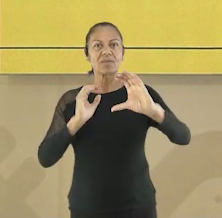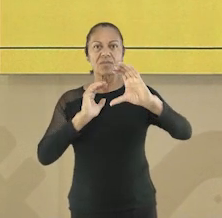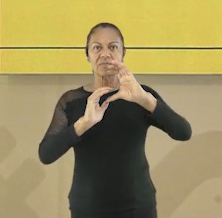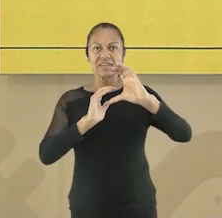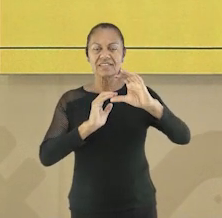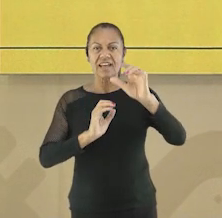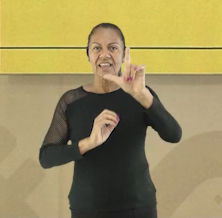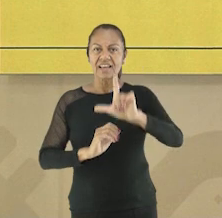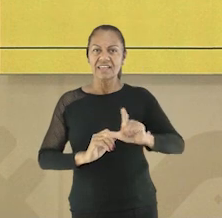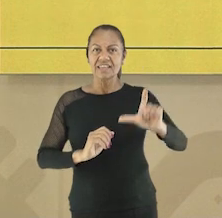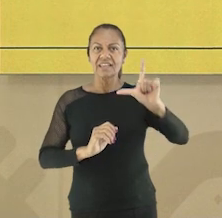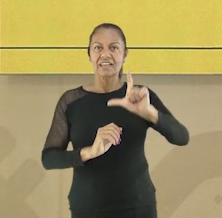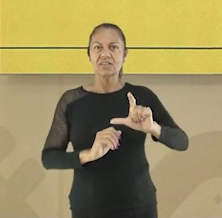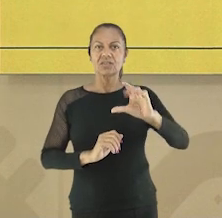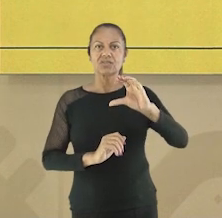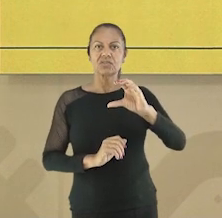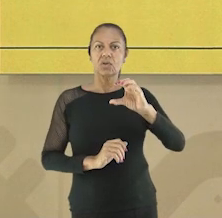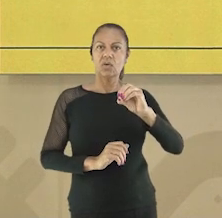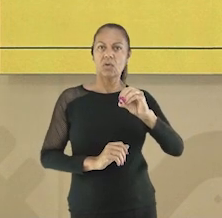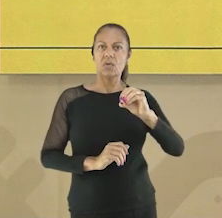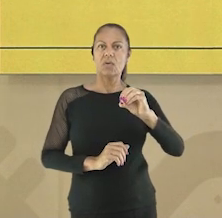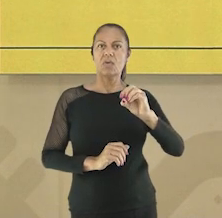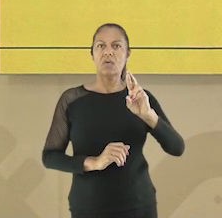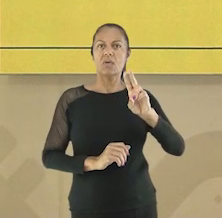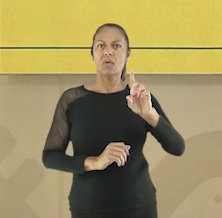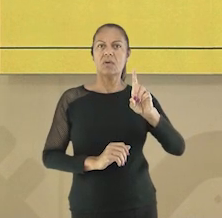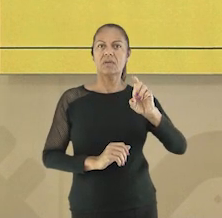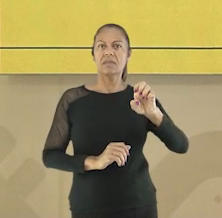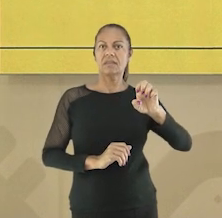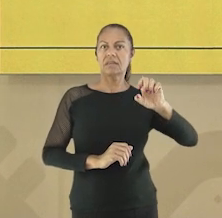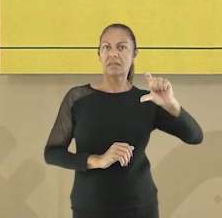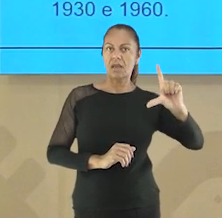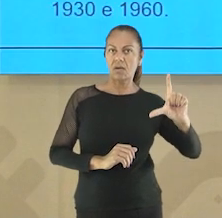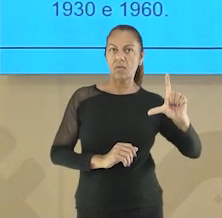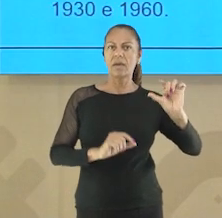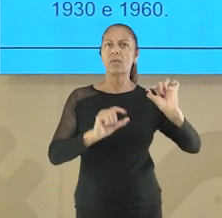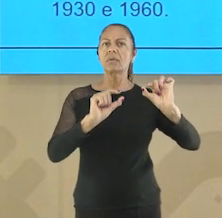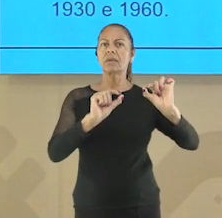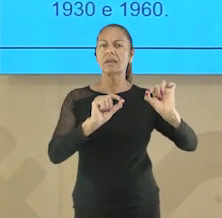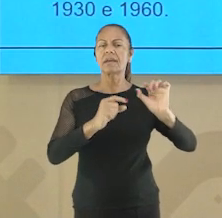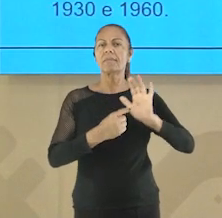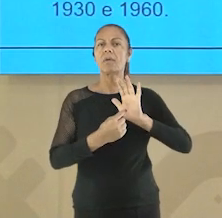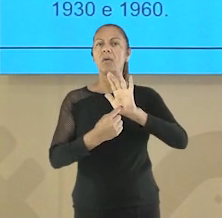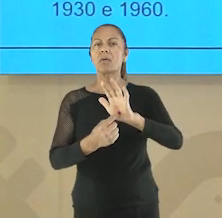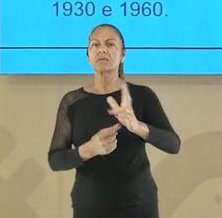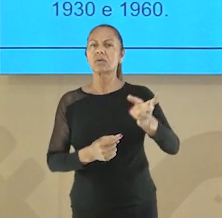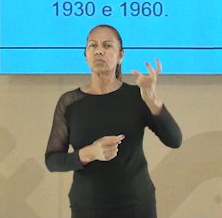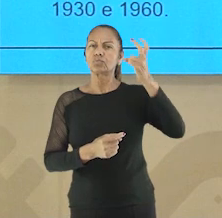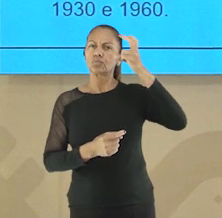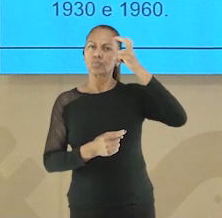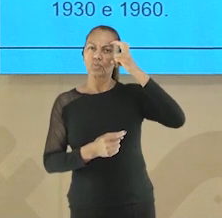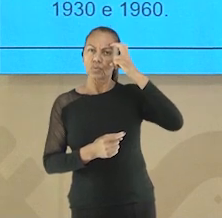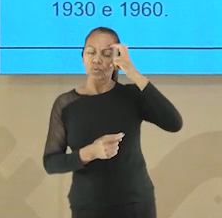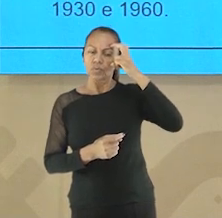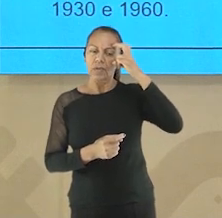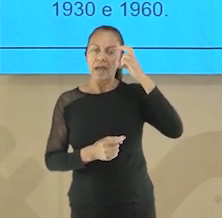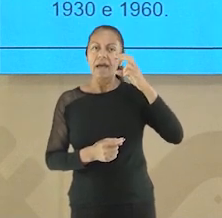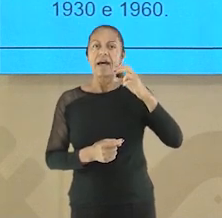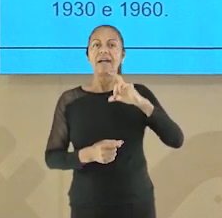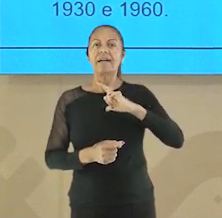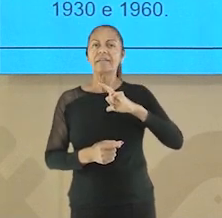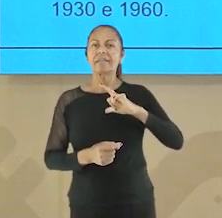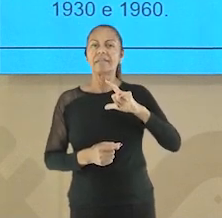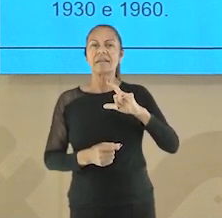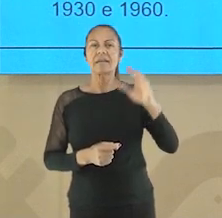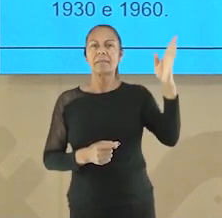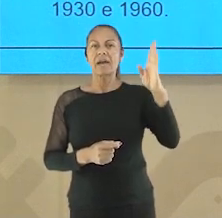sociedade. Vamos conhecer mais sobre a literatura de cordel? A literatura de cordel é uma manifestação